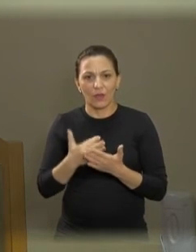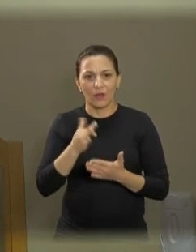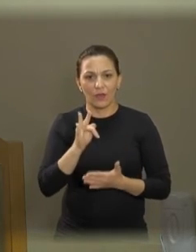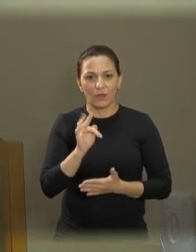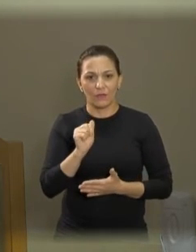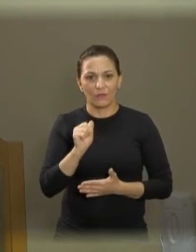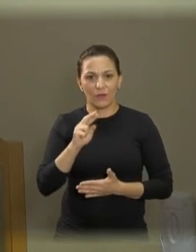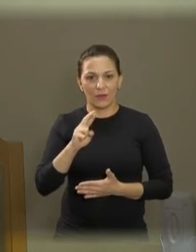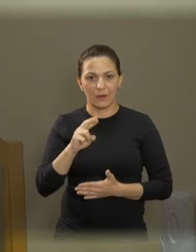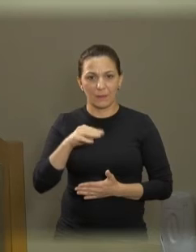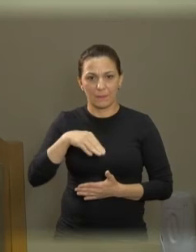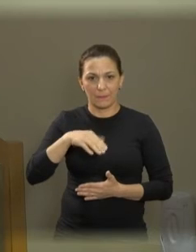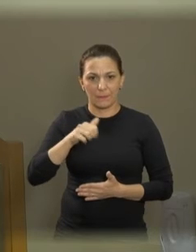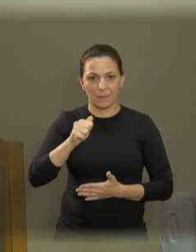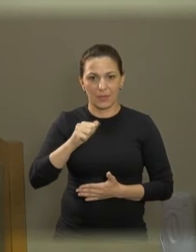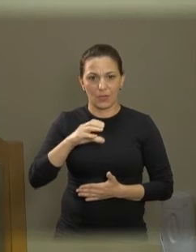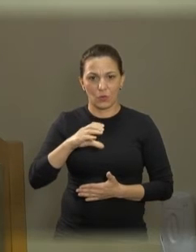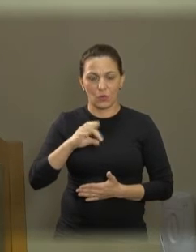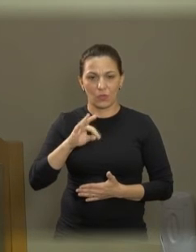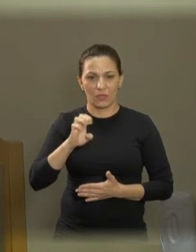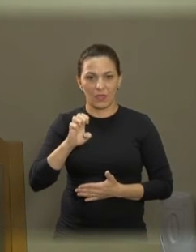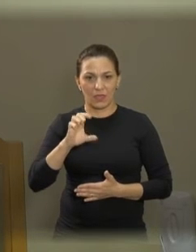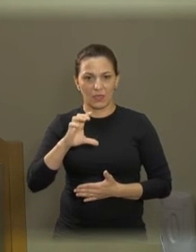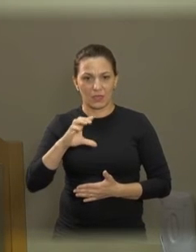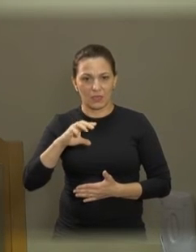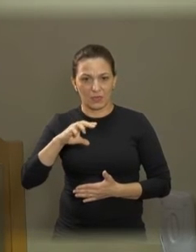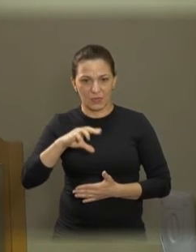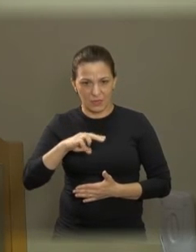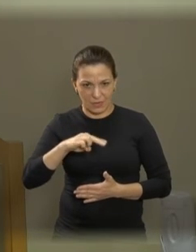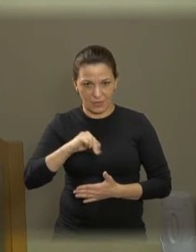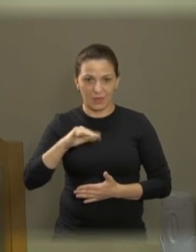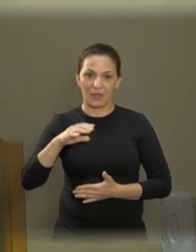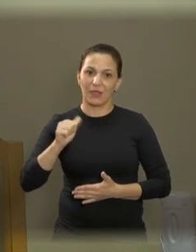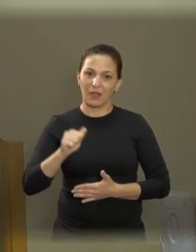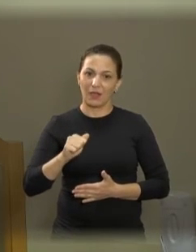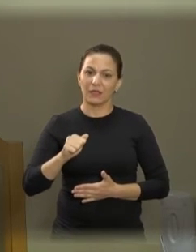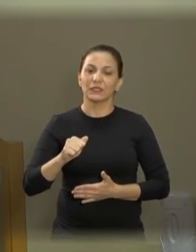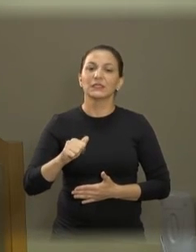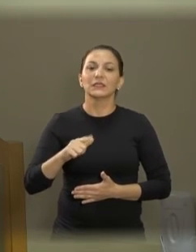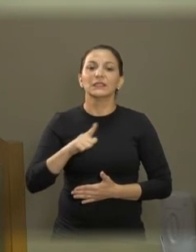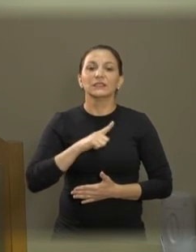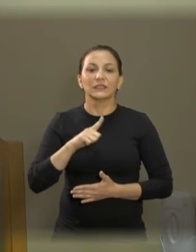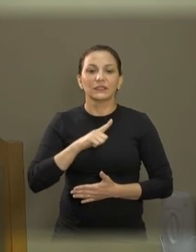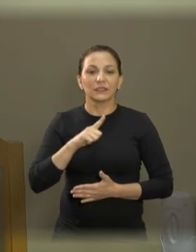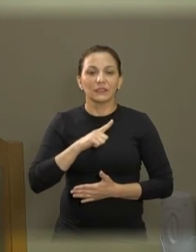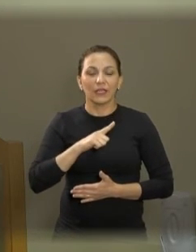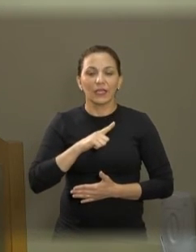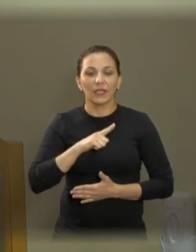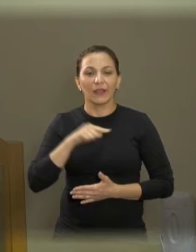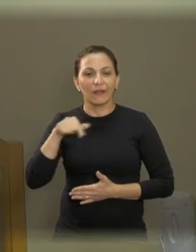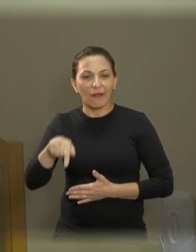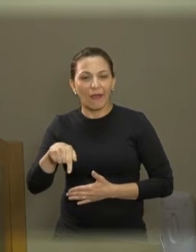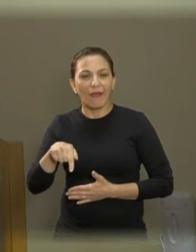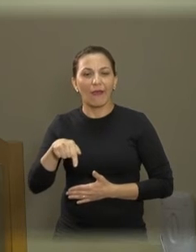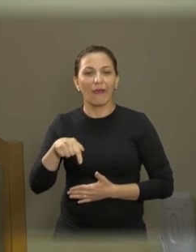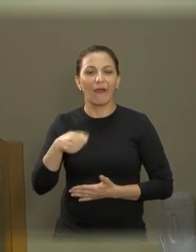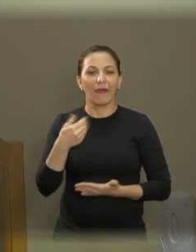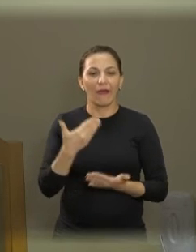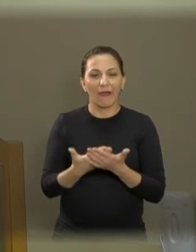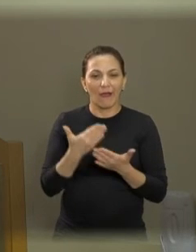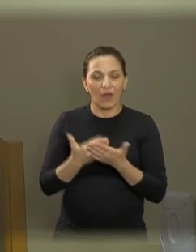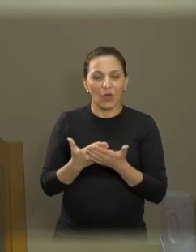estava em Porto Alegre fazendo mestrado. Mas em Porto Alegre, vocês sabiam que a USP não tinha curso reconhecido